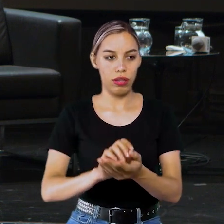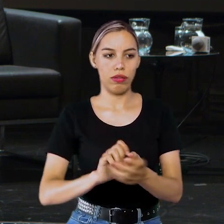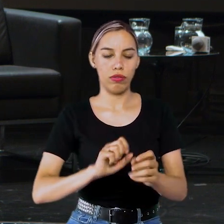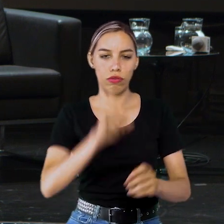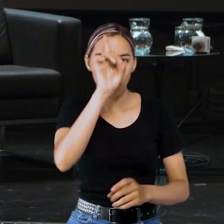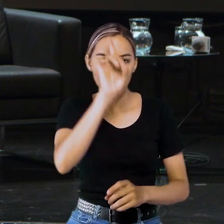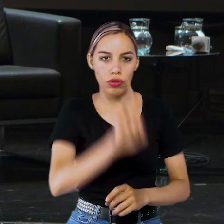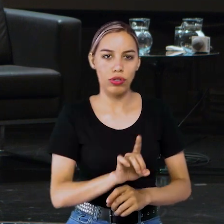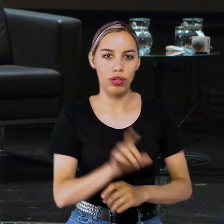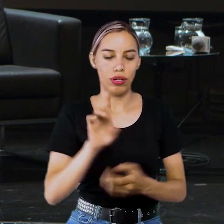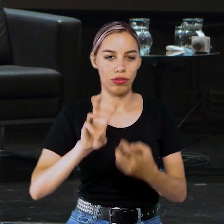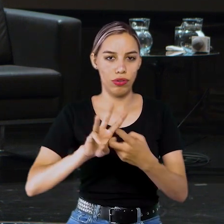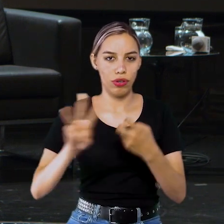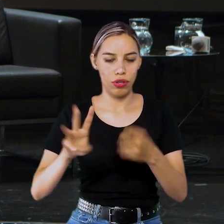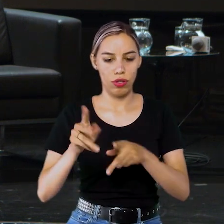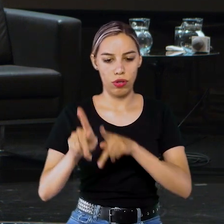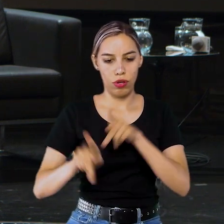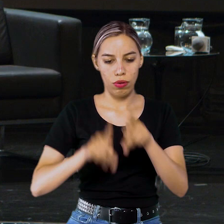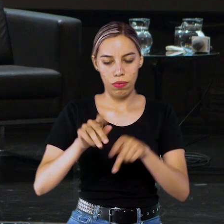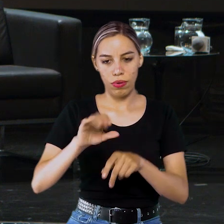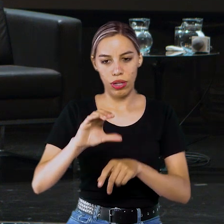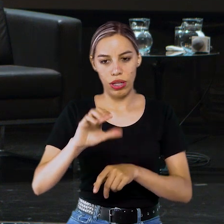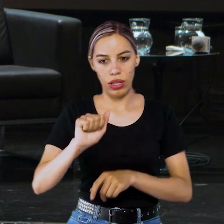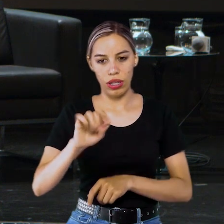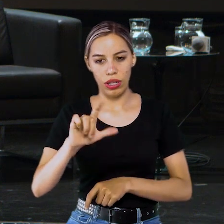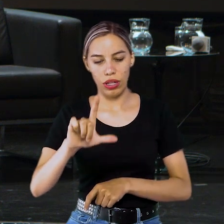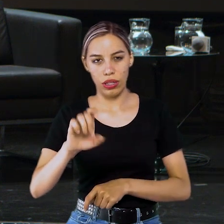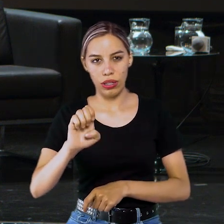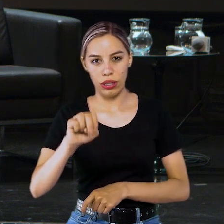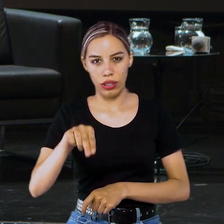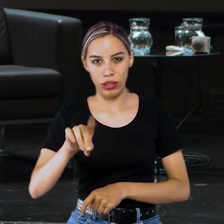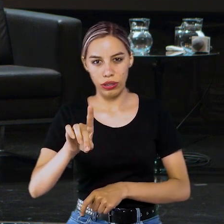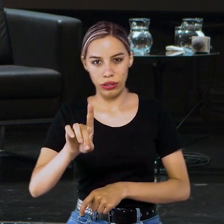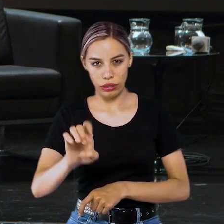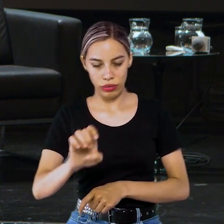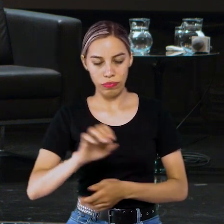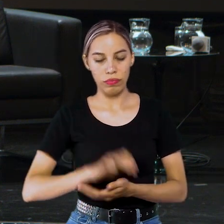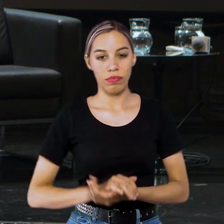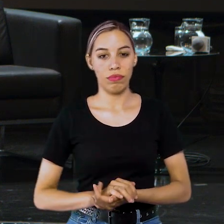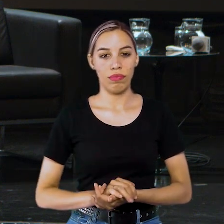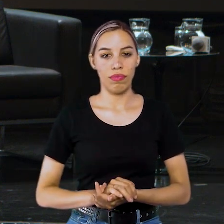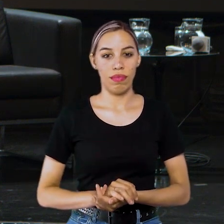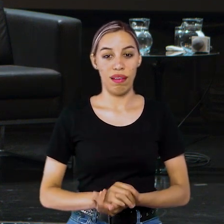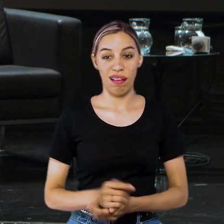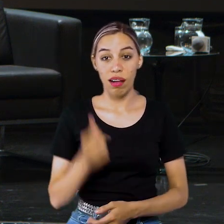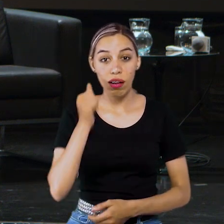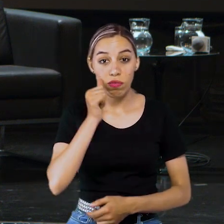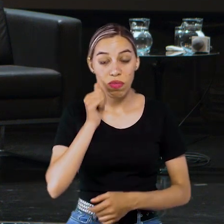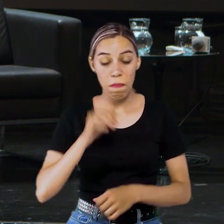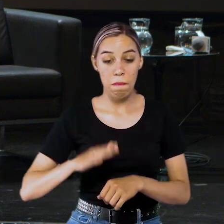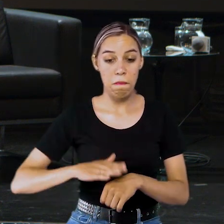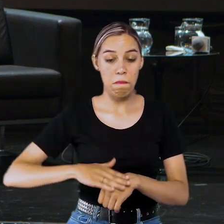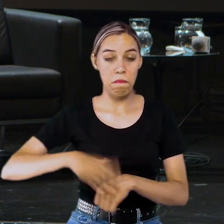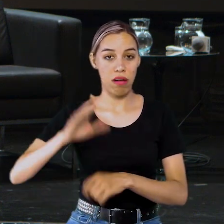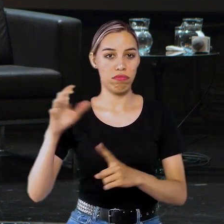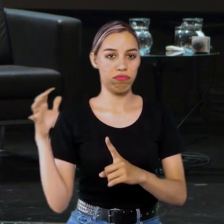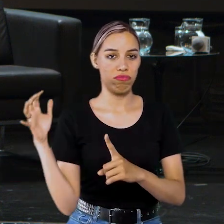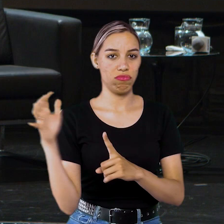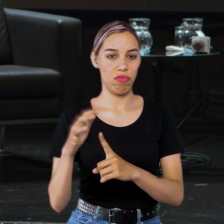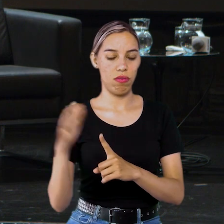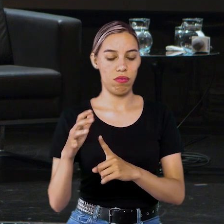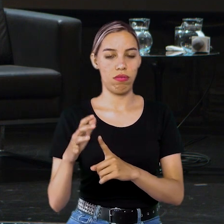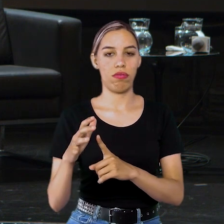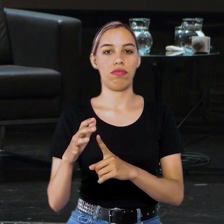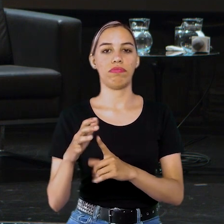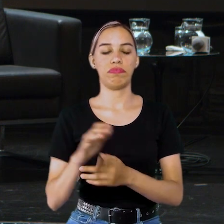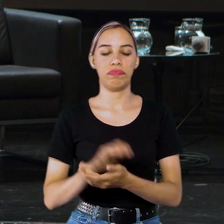indígenas Canindé. E considerada, recentemente, uma das 100 pessoas mais influentes pela